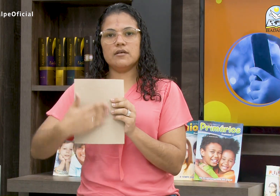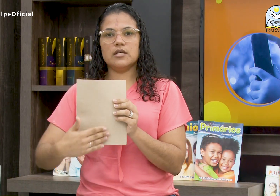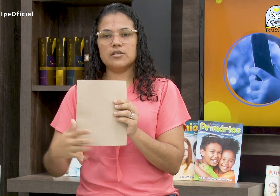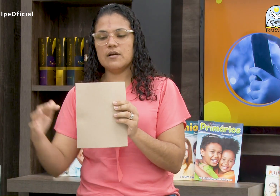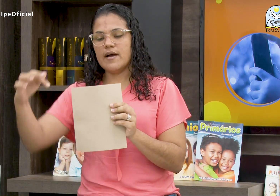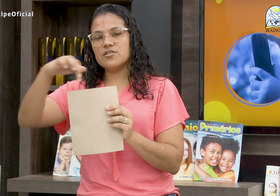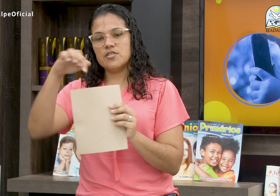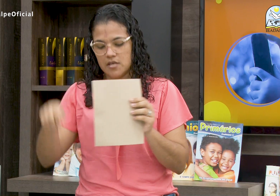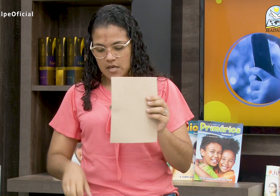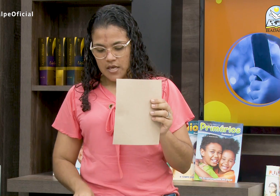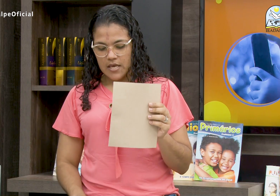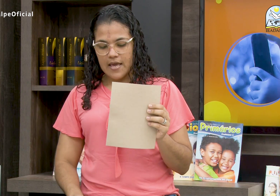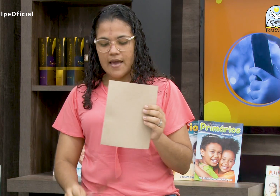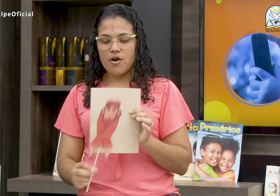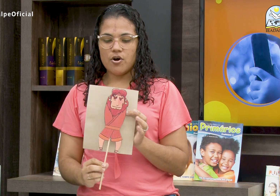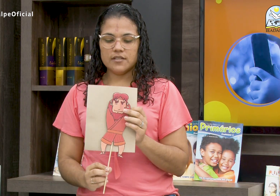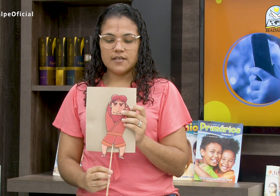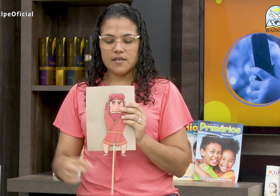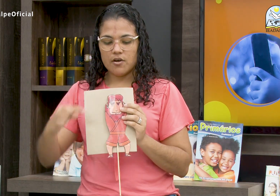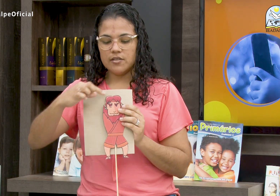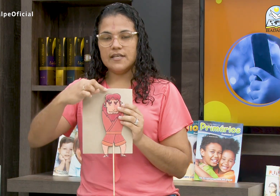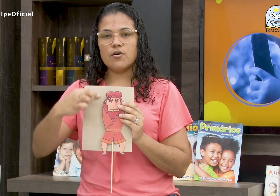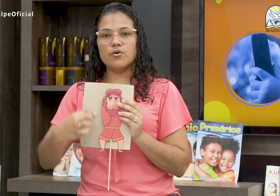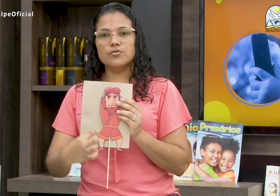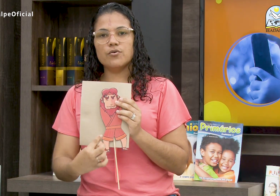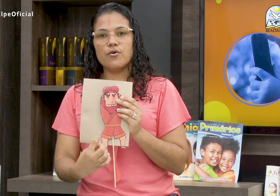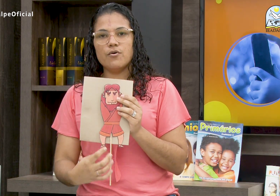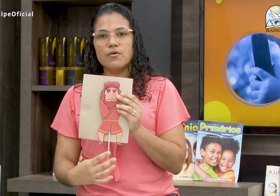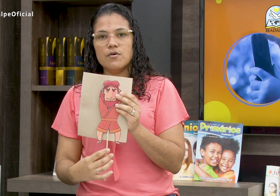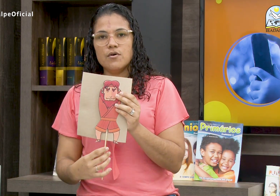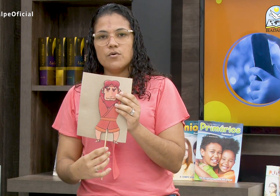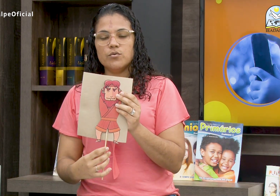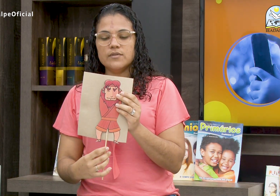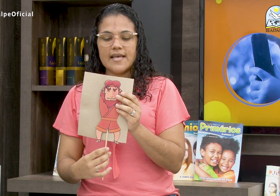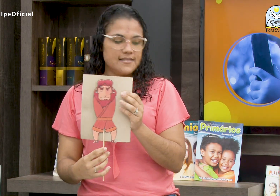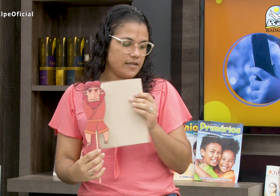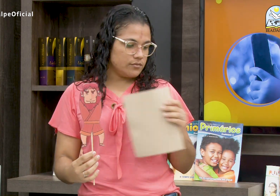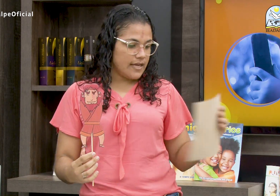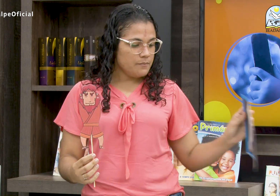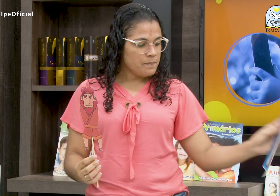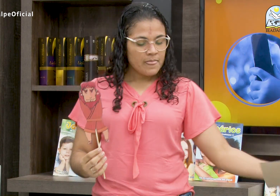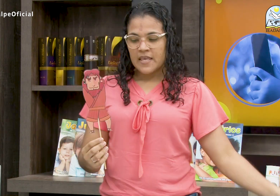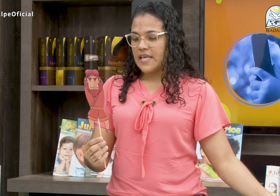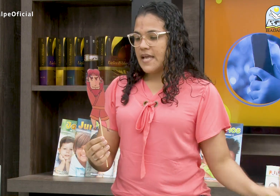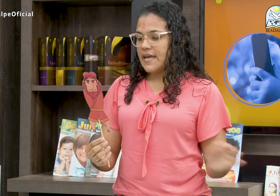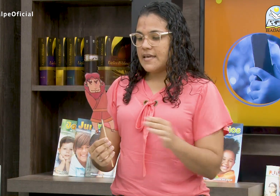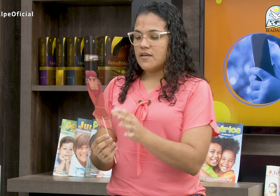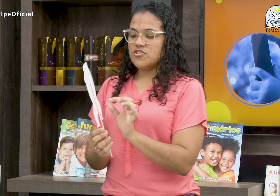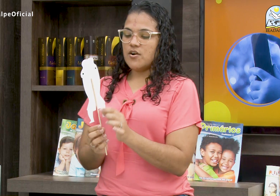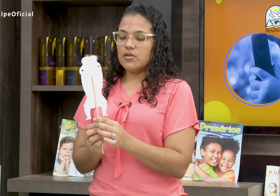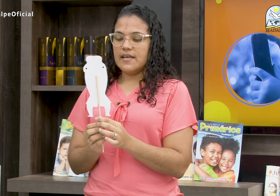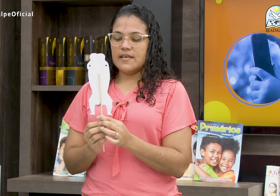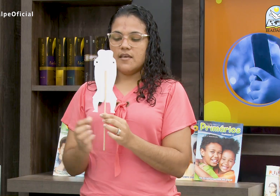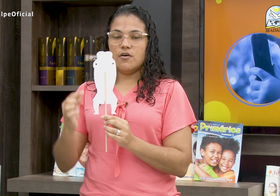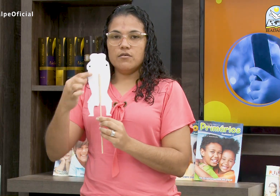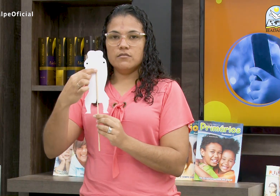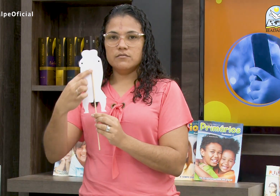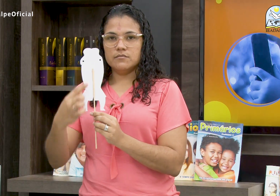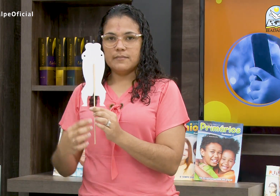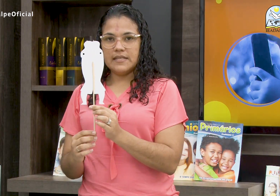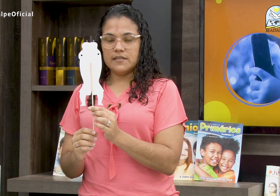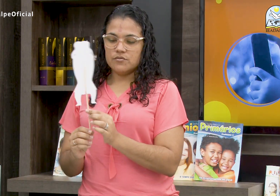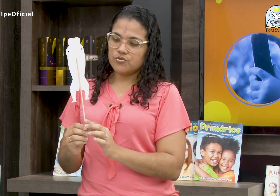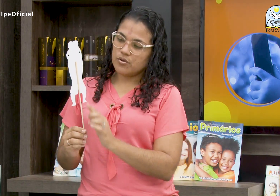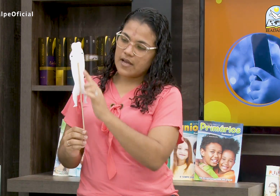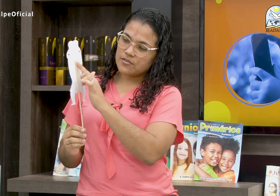Cola aí na cartolina guache e recorta aqui, ó, de acordo com o desenho, tá? E aí, eu já colei aqui, ó,